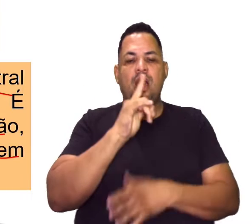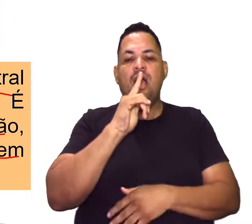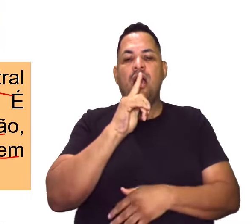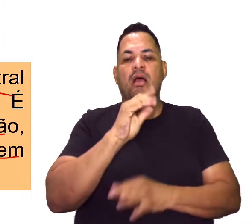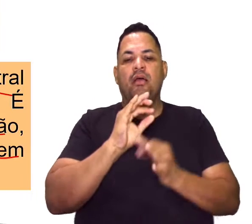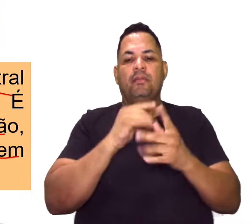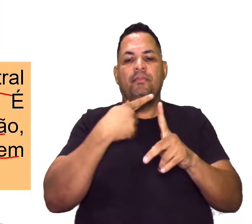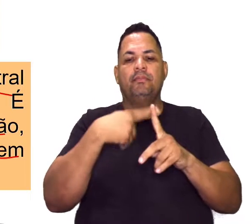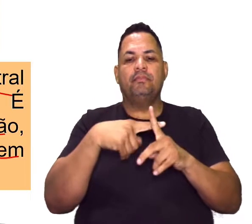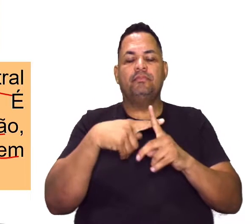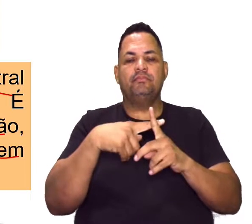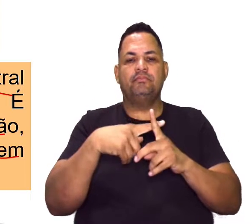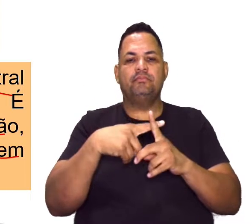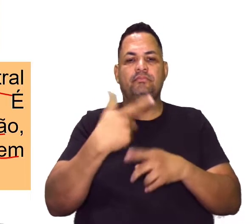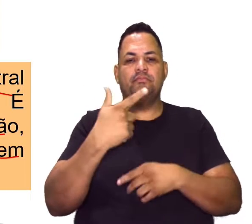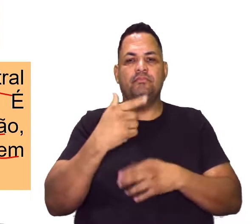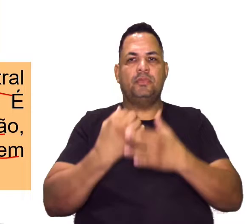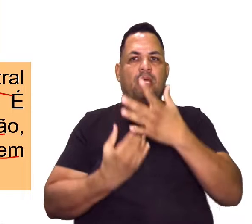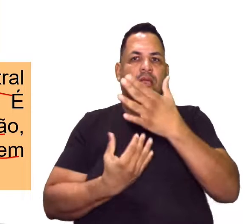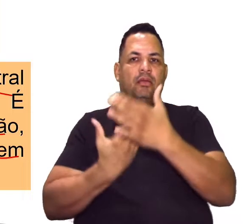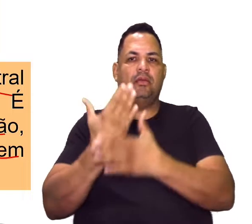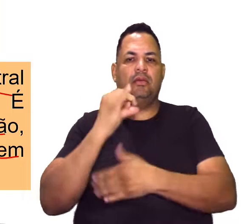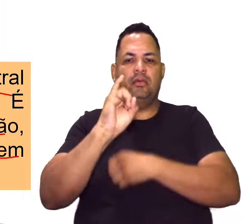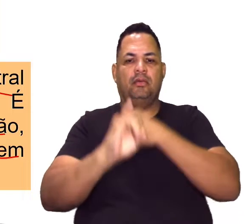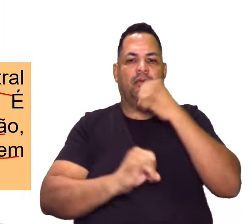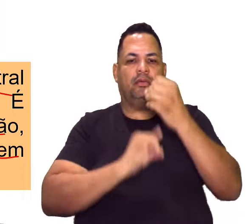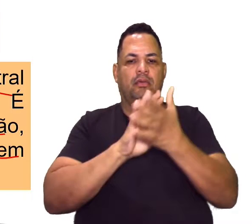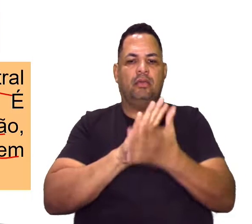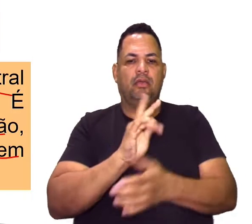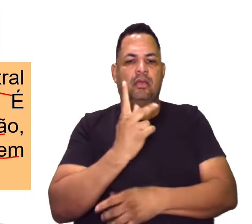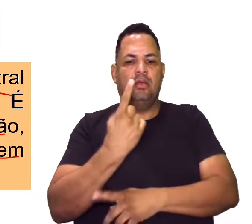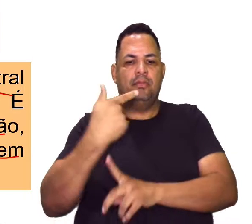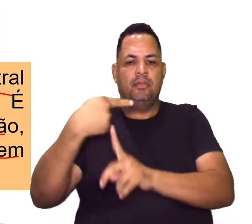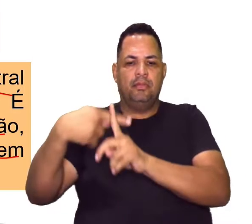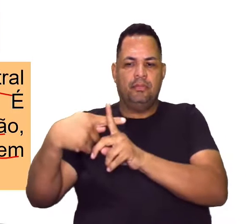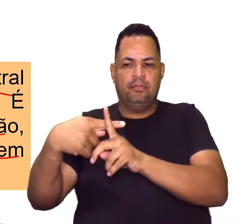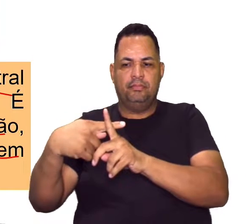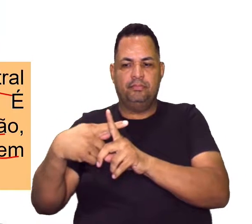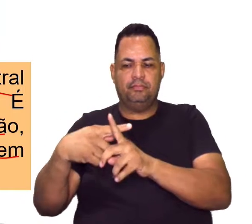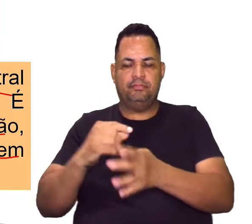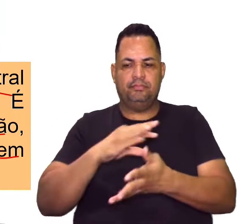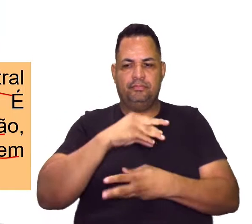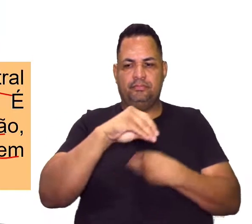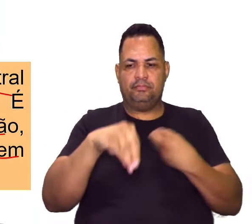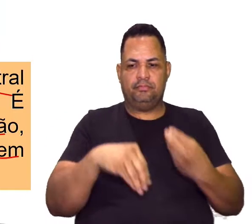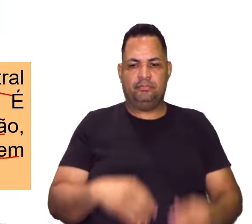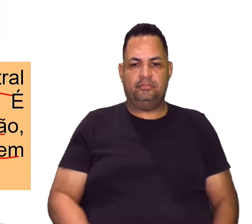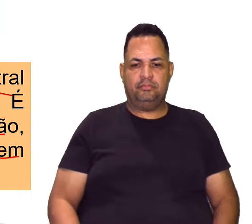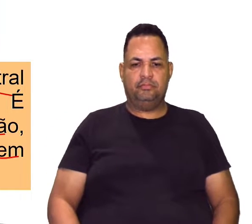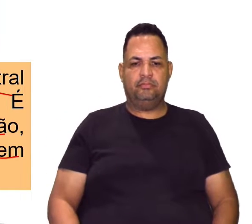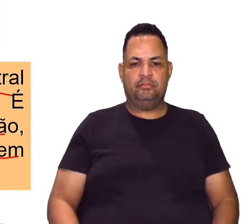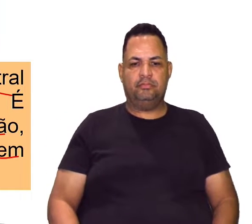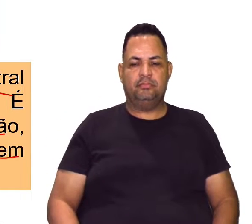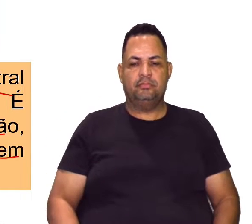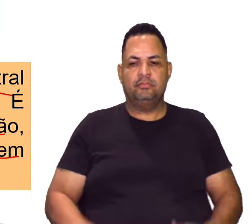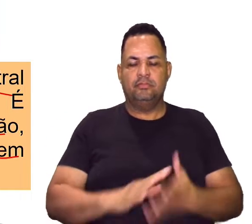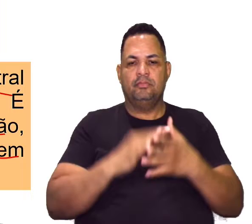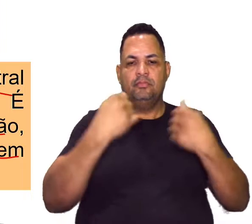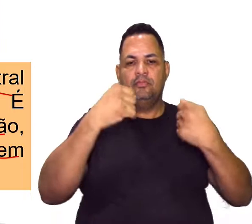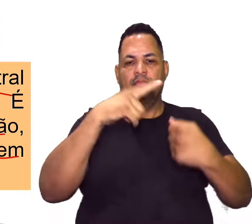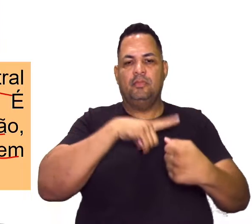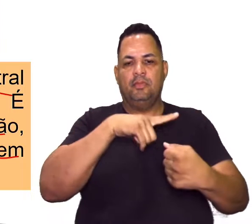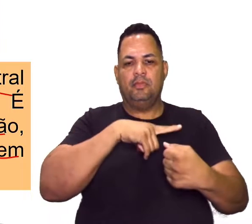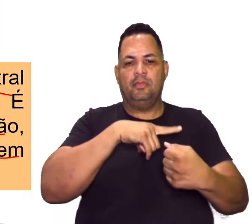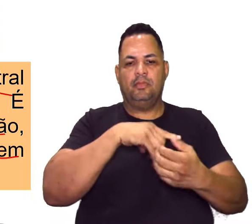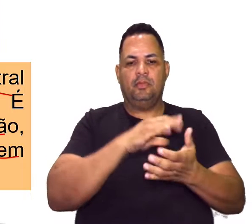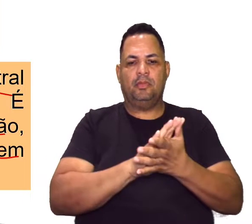quê? Porque ele não vai liberar íons H+. E solução, o nome já está dizendo, tem que ter o